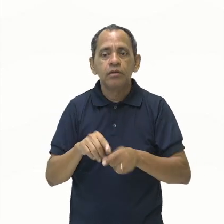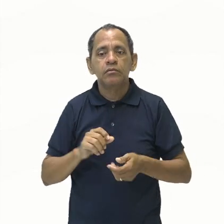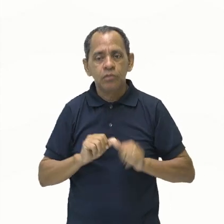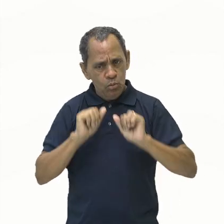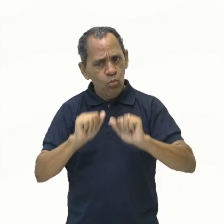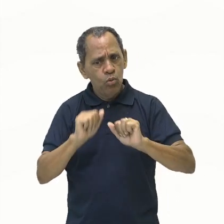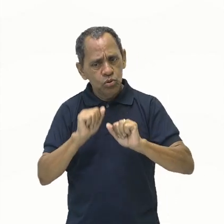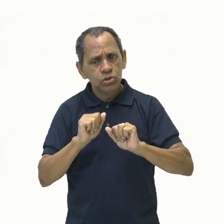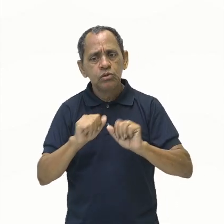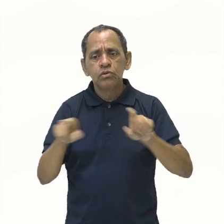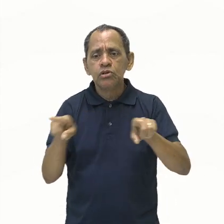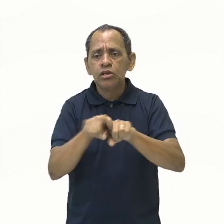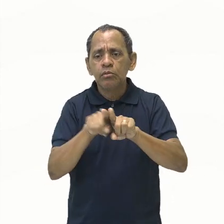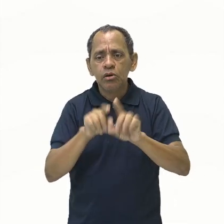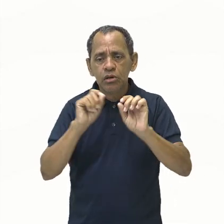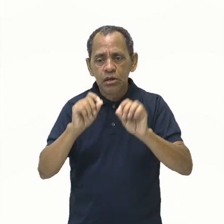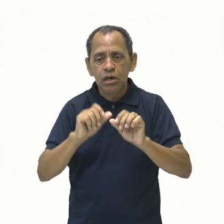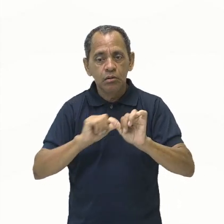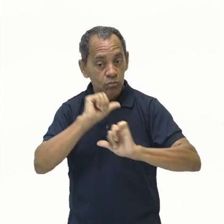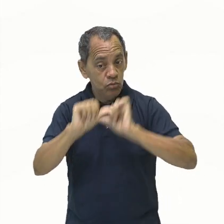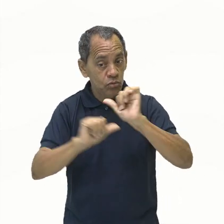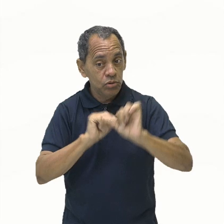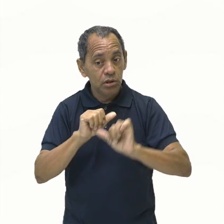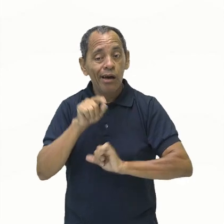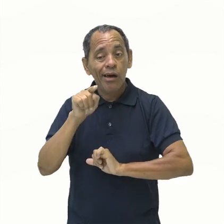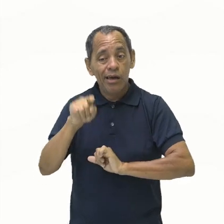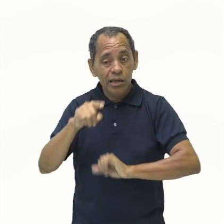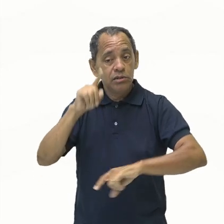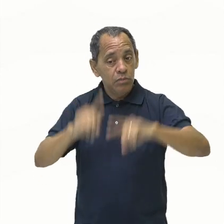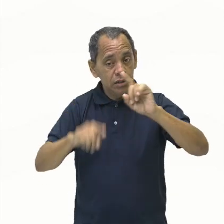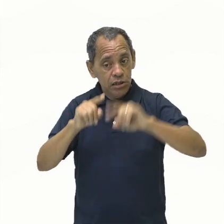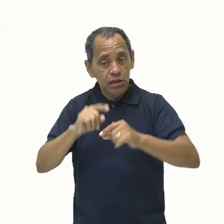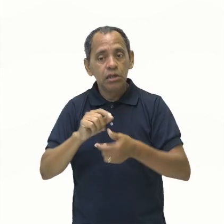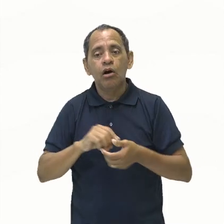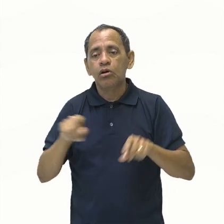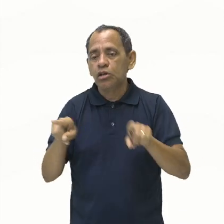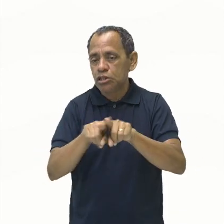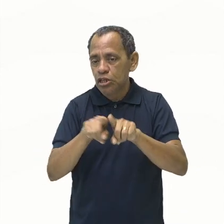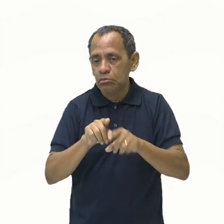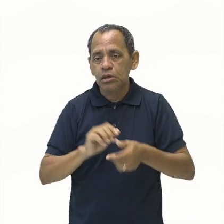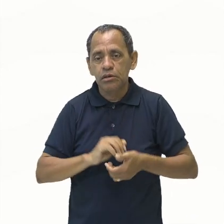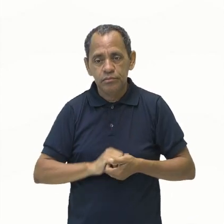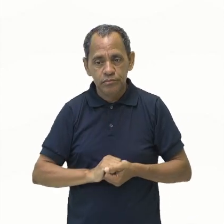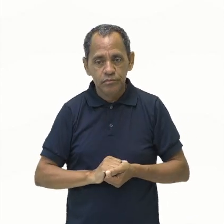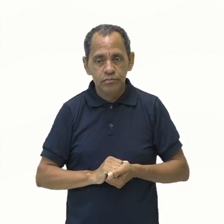também é possível transformar isso em algum combustível, tá?